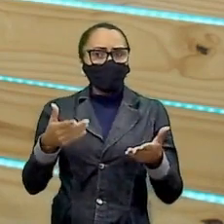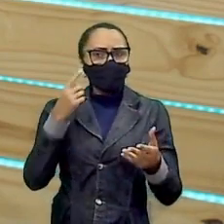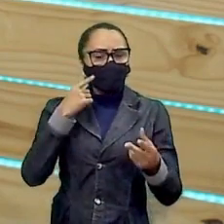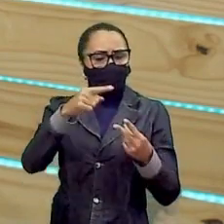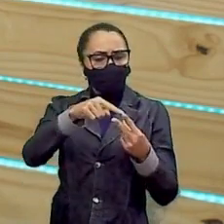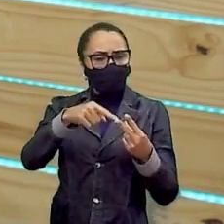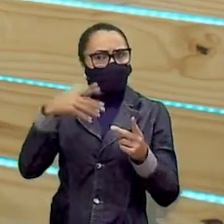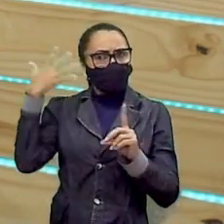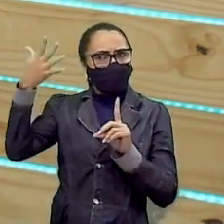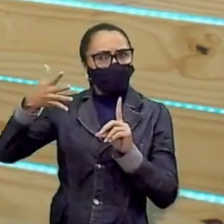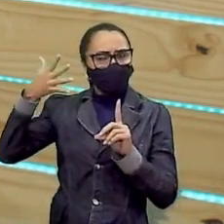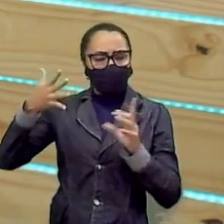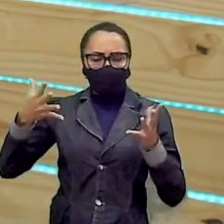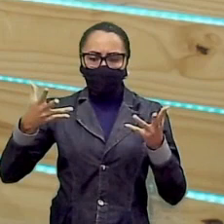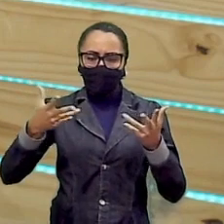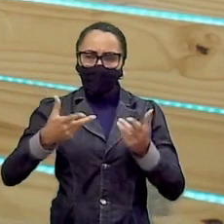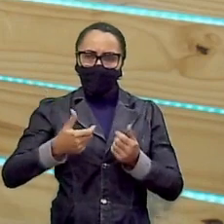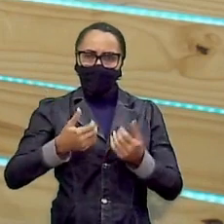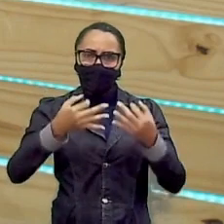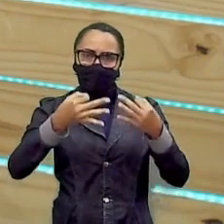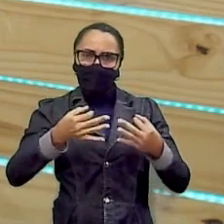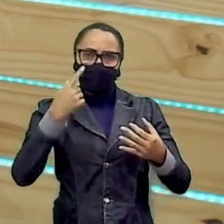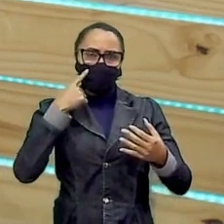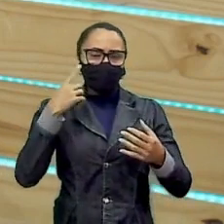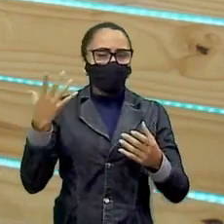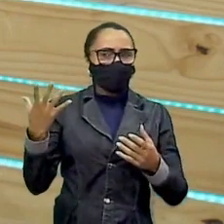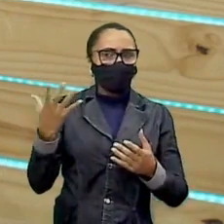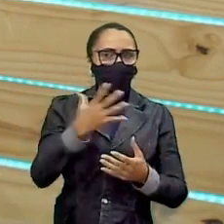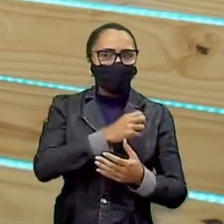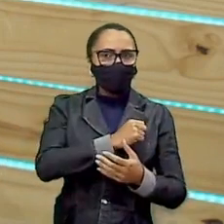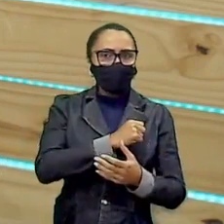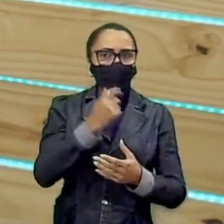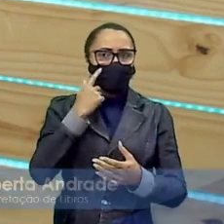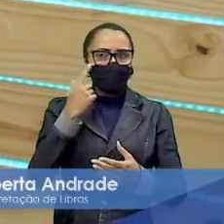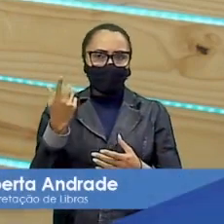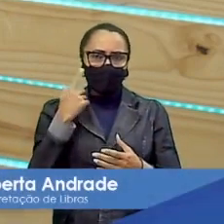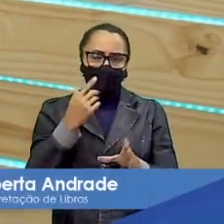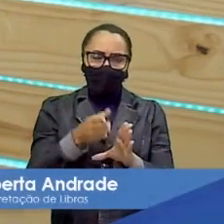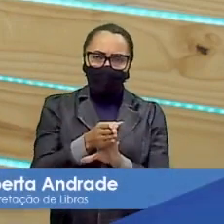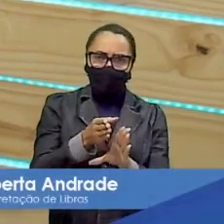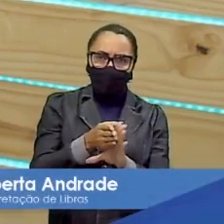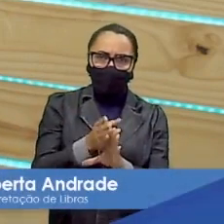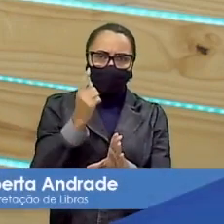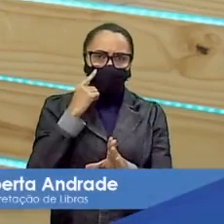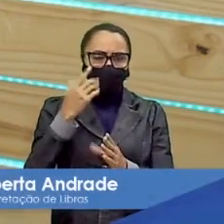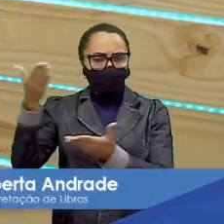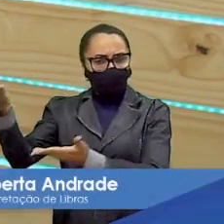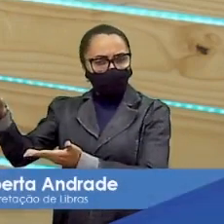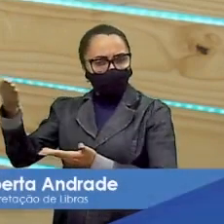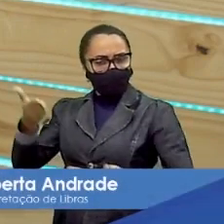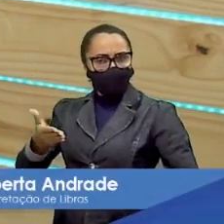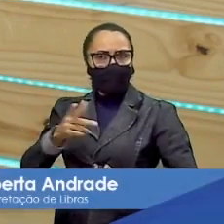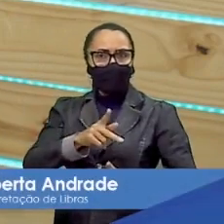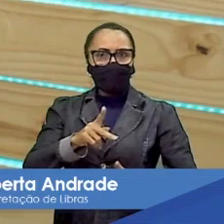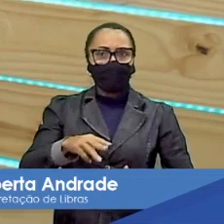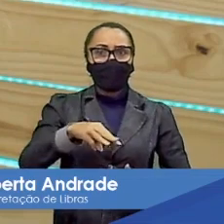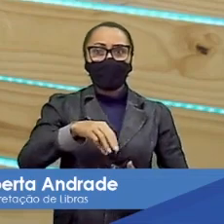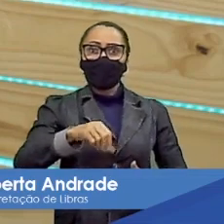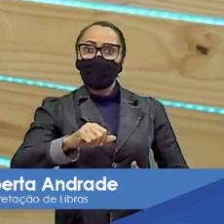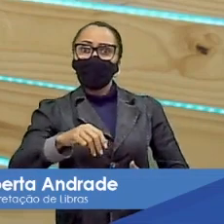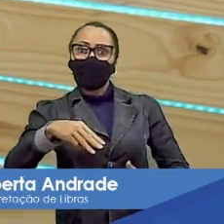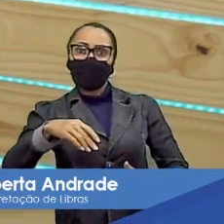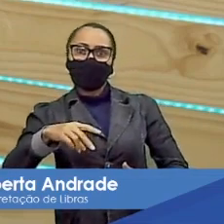duas palestras maravilhosas. Tenho certeza que vocês vão adorar. E para mediar essa noite, eu vou convidar a professora Emanuele